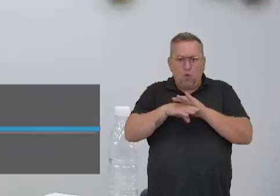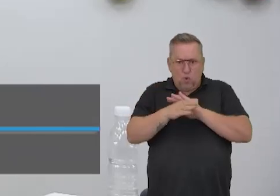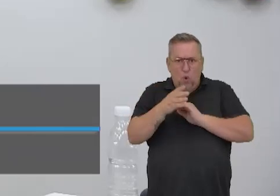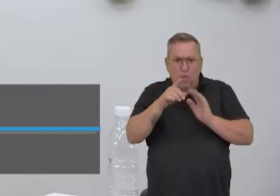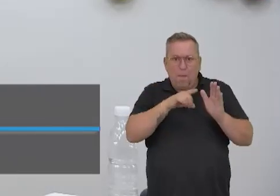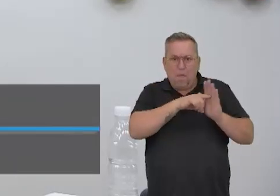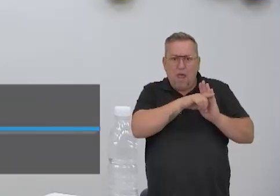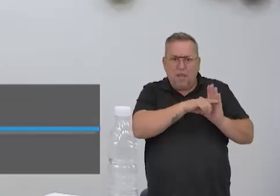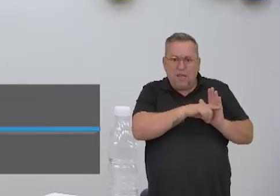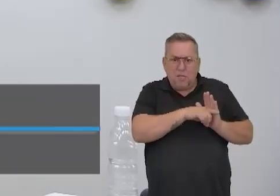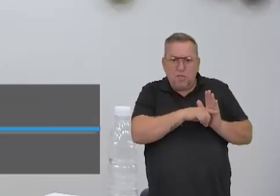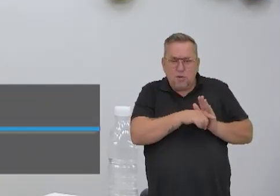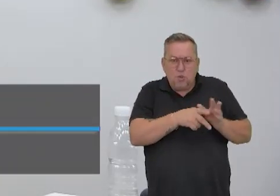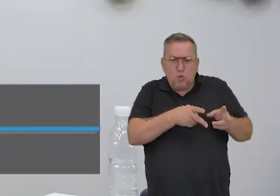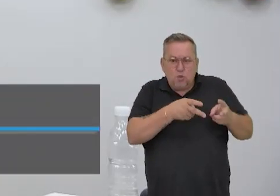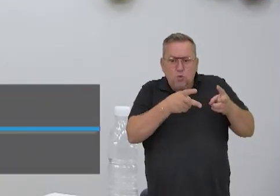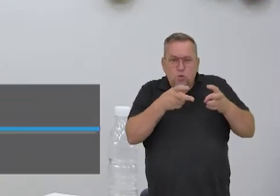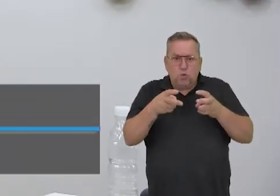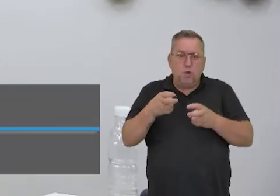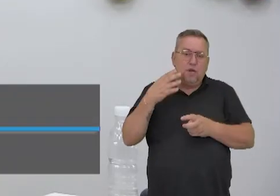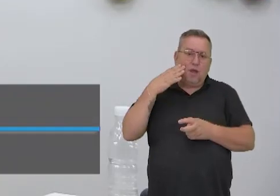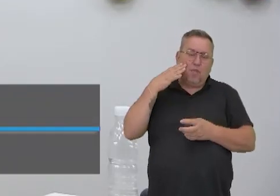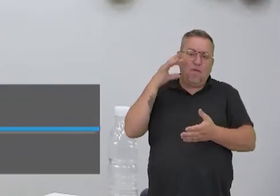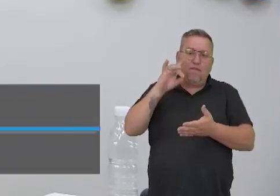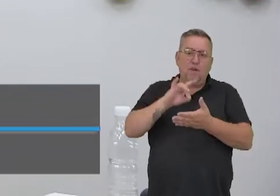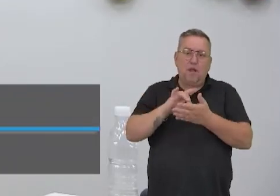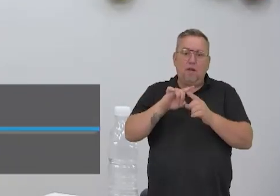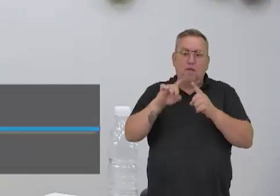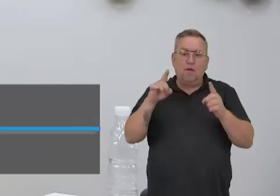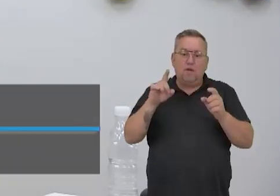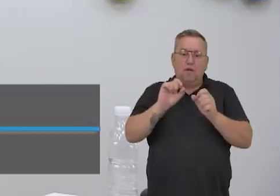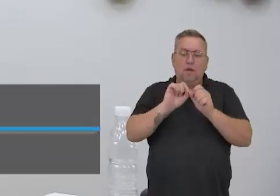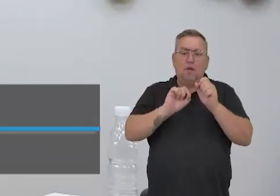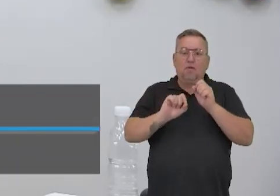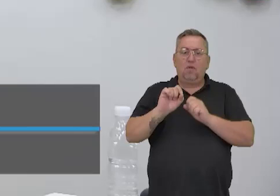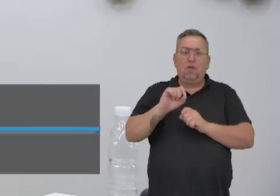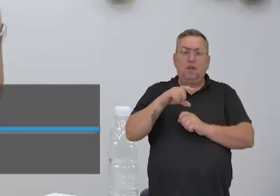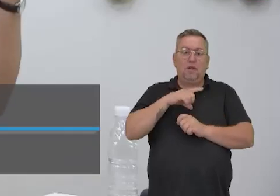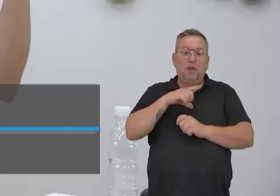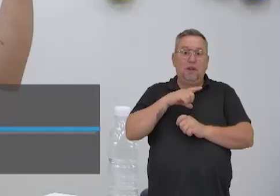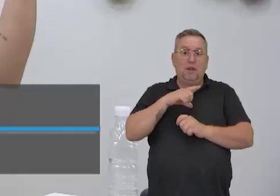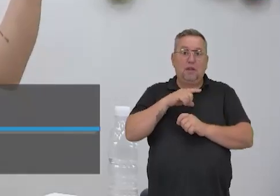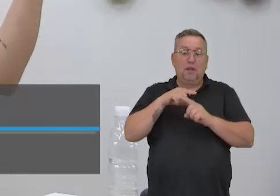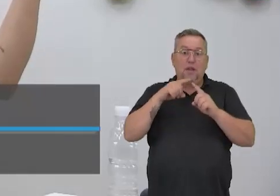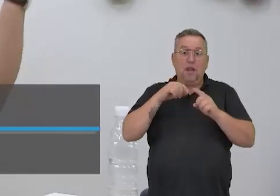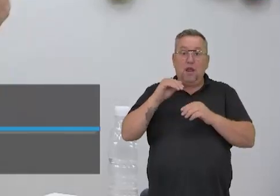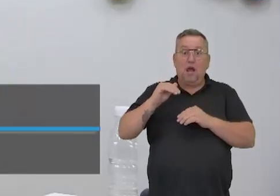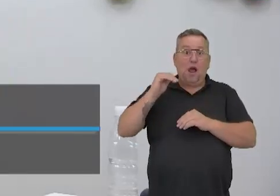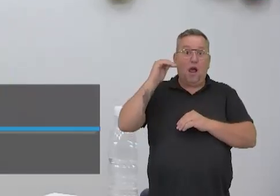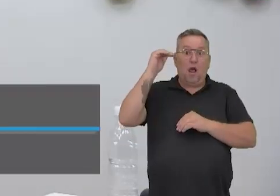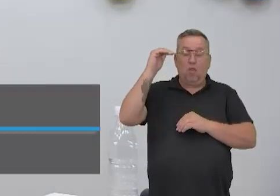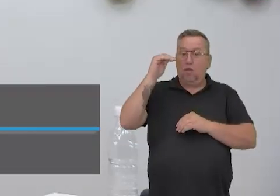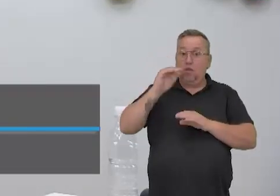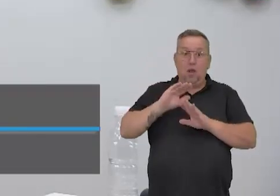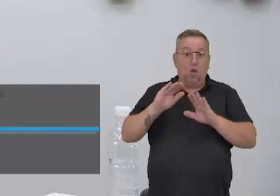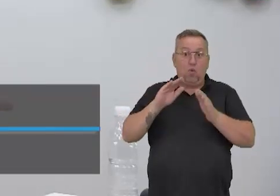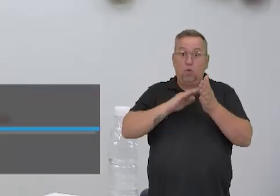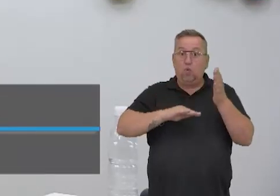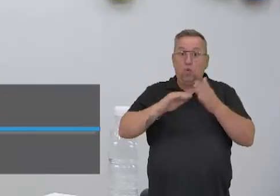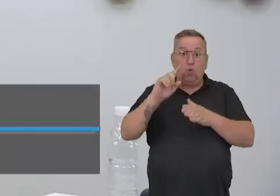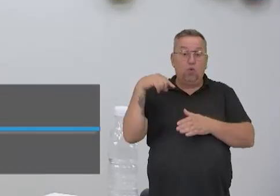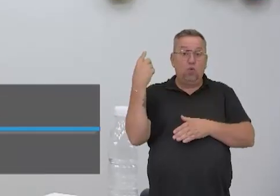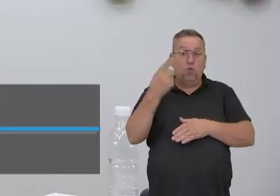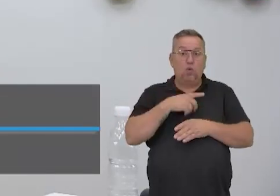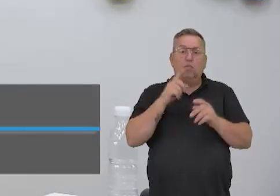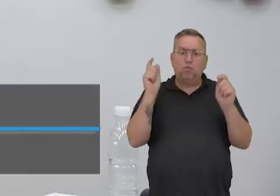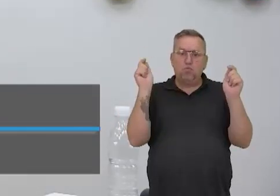pesquisa, pesquisar. E assim, a gente pensa que pesquisar é só para quem tem um nível de graduação alto. Não, todos nós